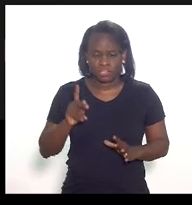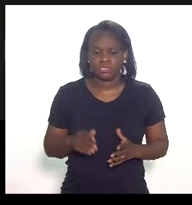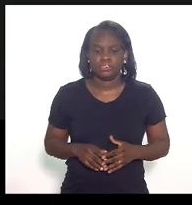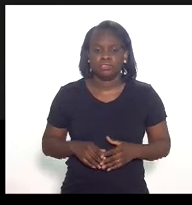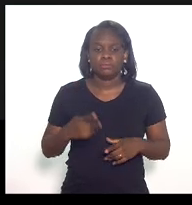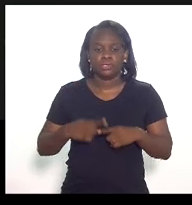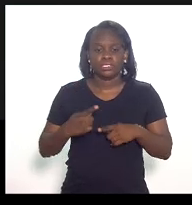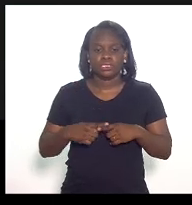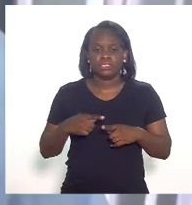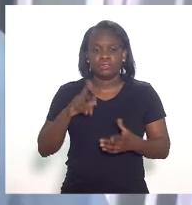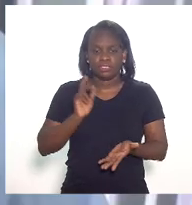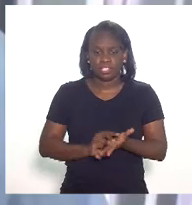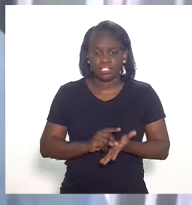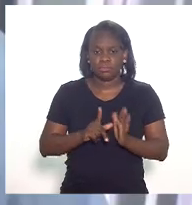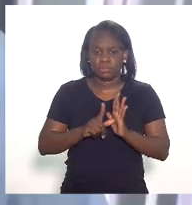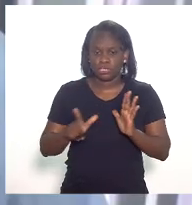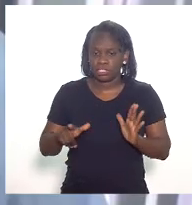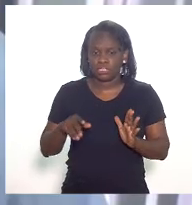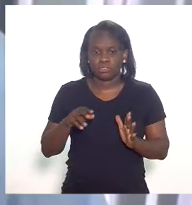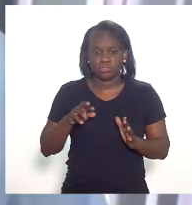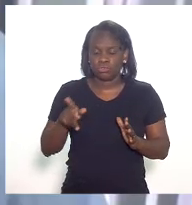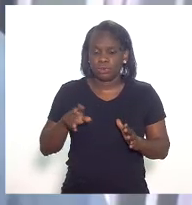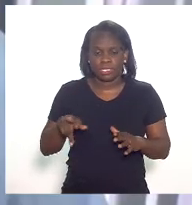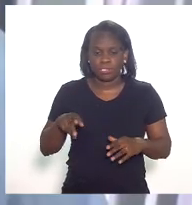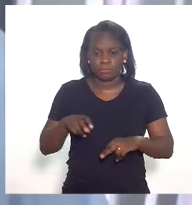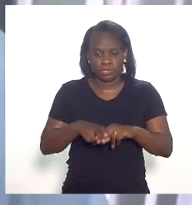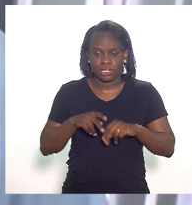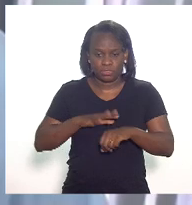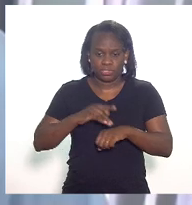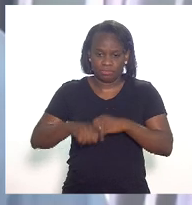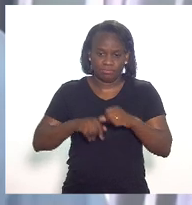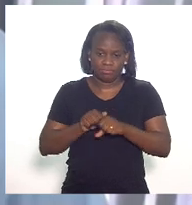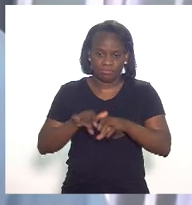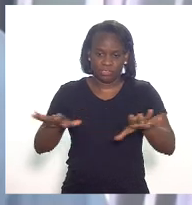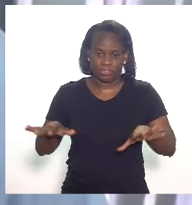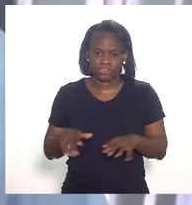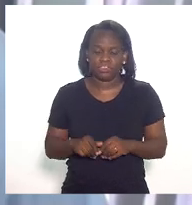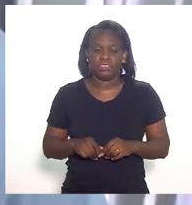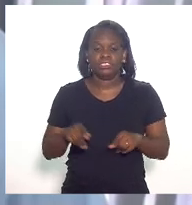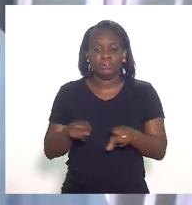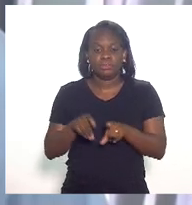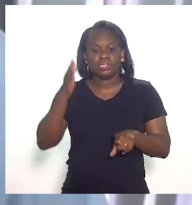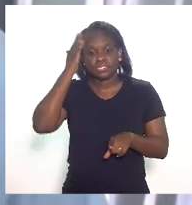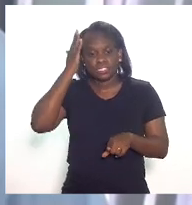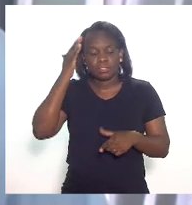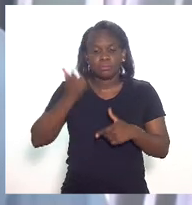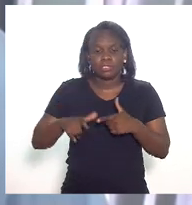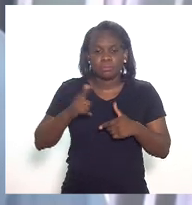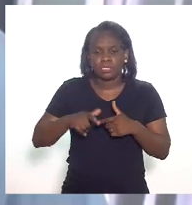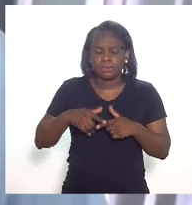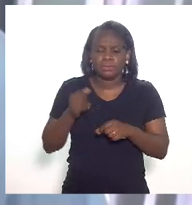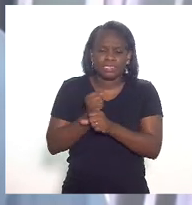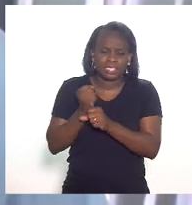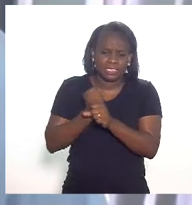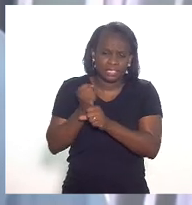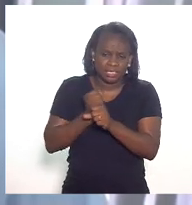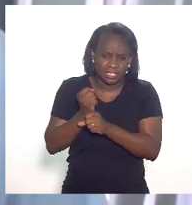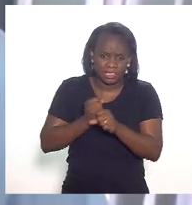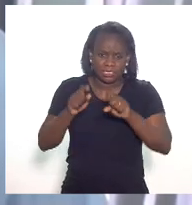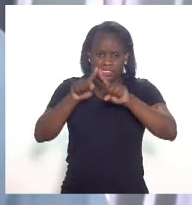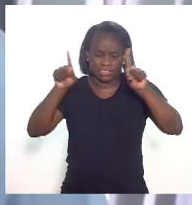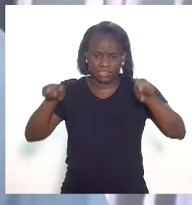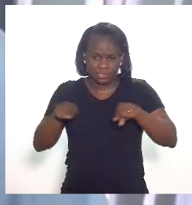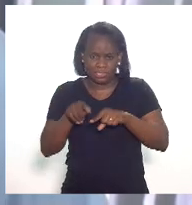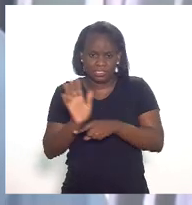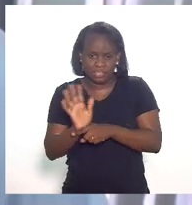verdade, esse projeto não é para tempos de pandemia. Não é? Além disso, nós sabemos que o problema que vem afetando há anos as salas de cinema